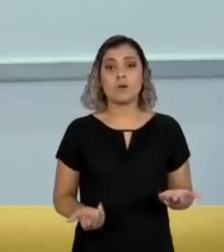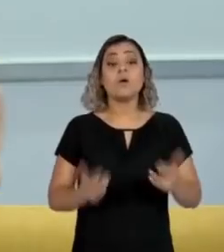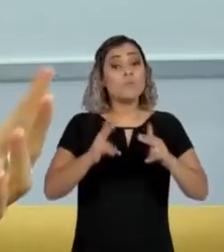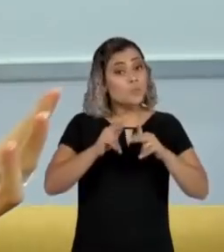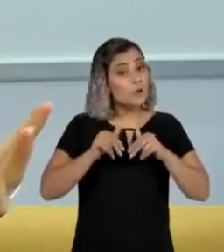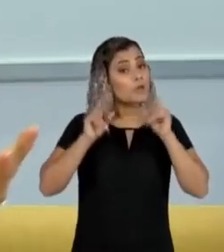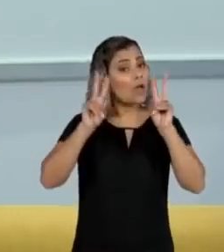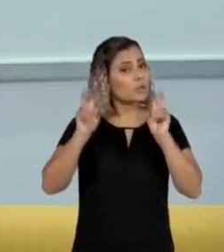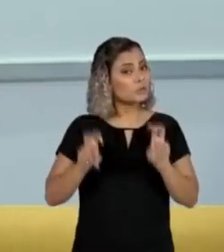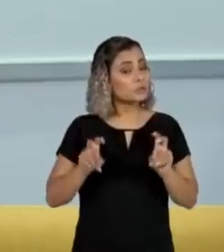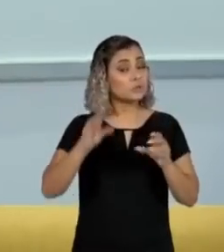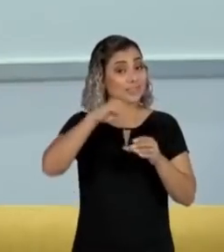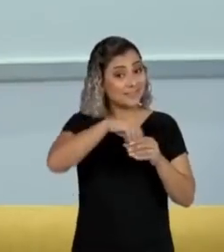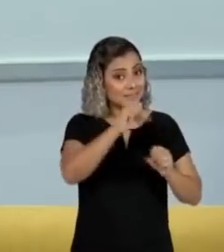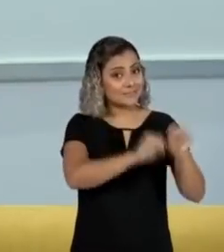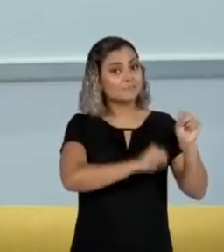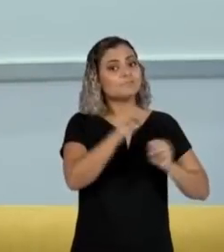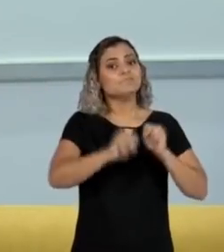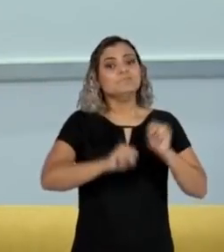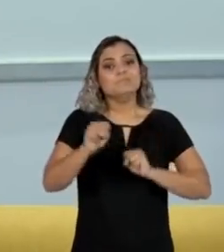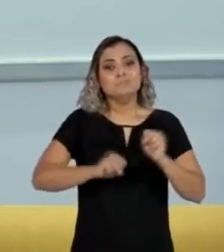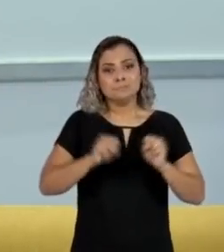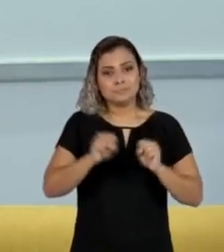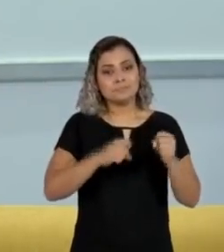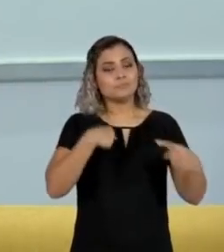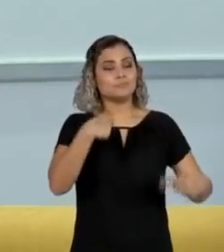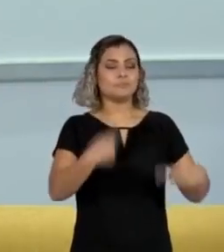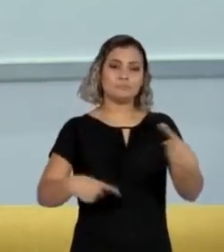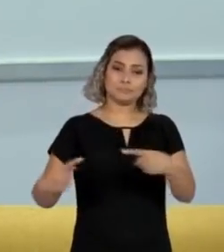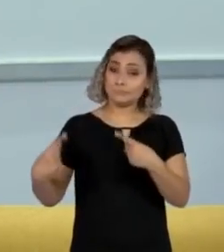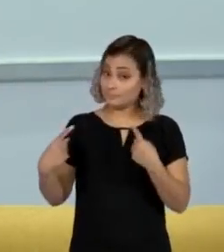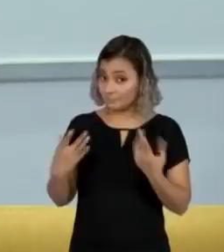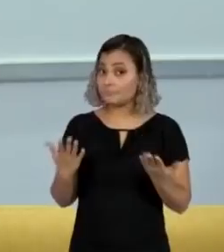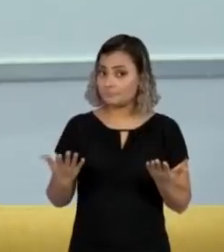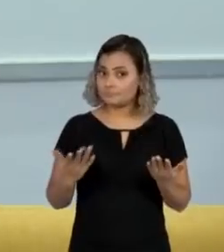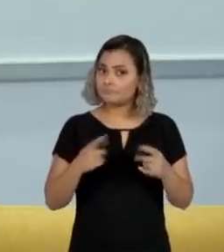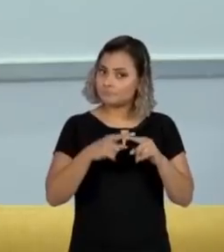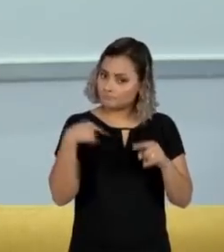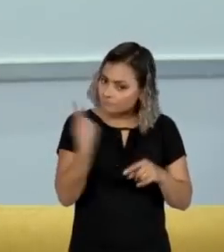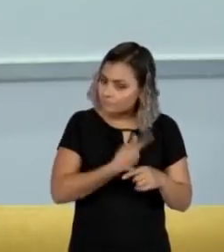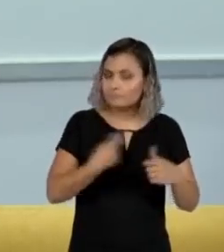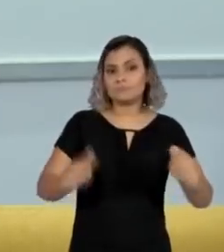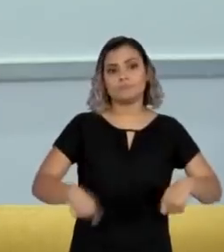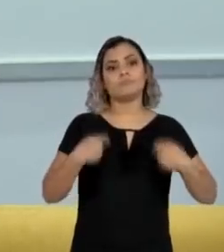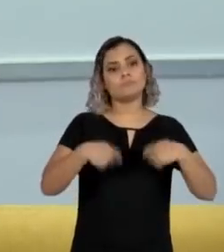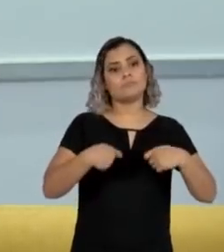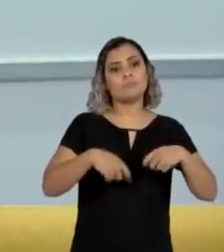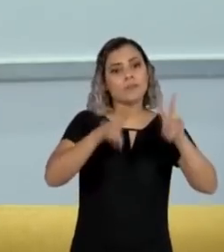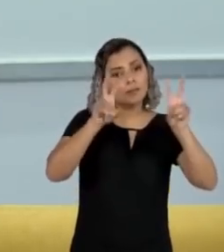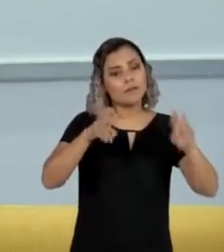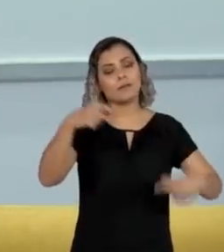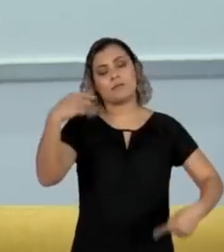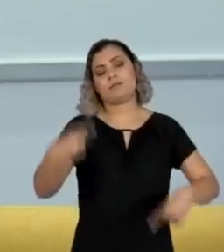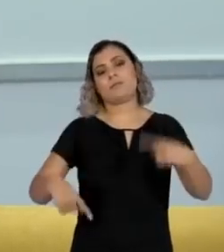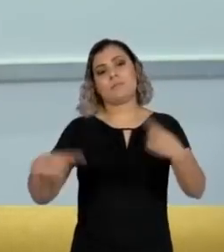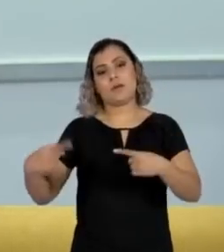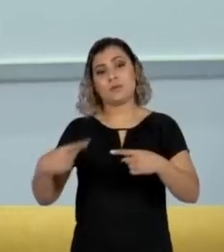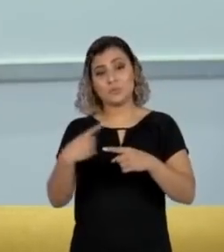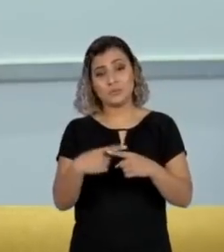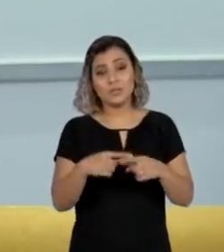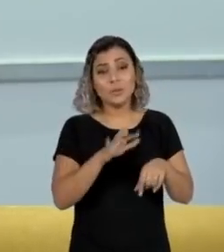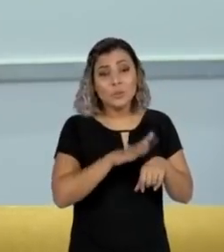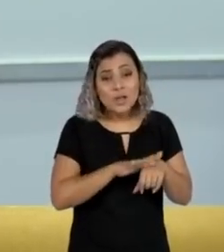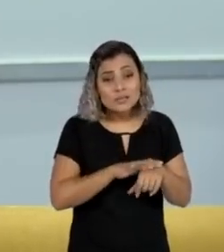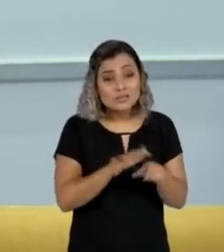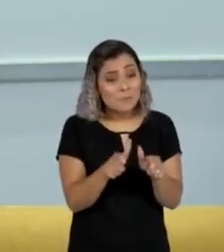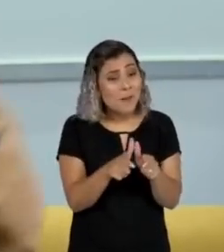assunto dentro das empresas hoje em dia que está em discussão. Mas, sem dúvida nenhuma, a gente precisa levar isso para o debate, porque o nível de adoecimento é